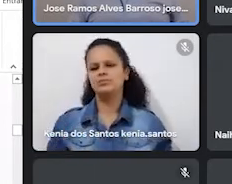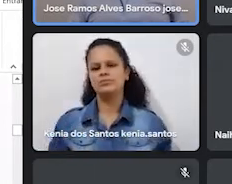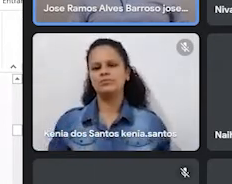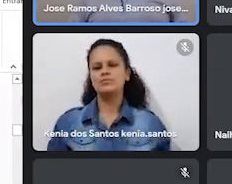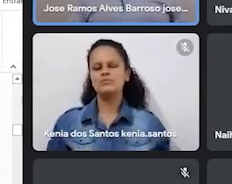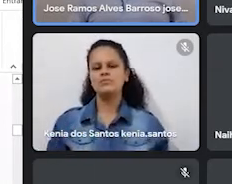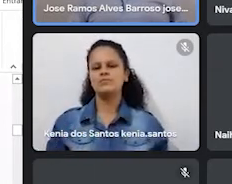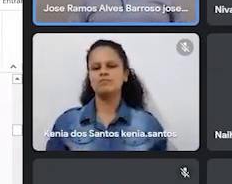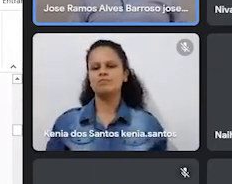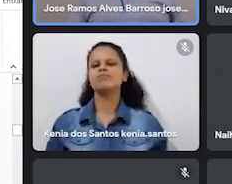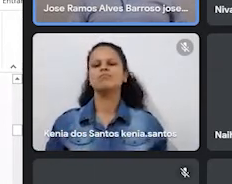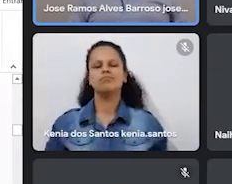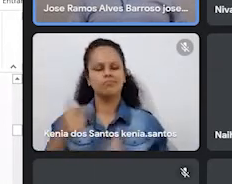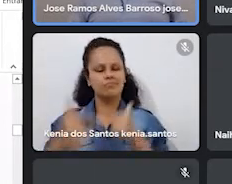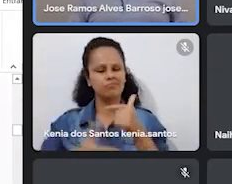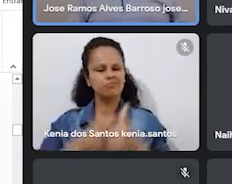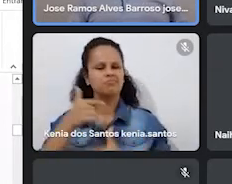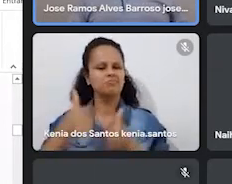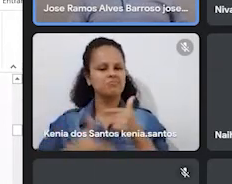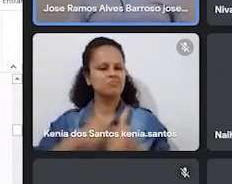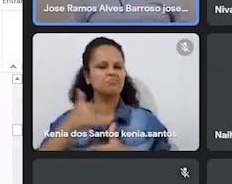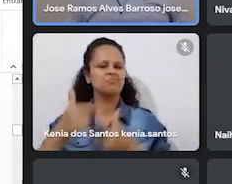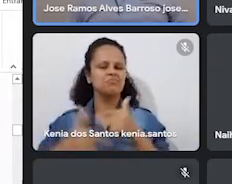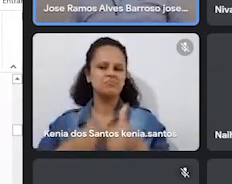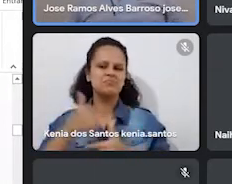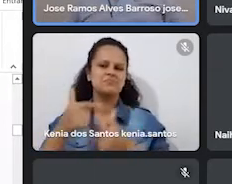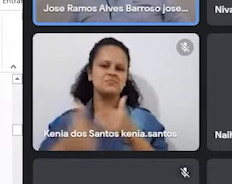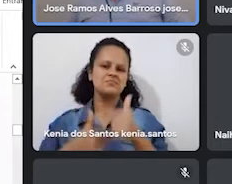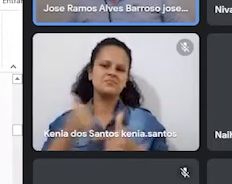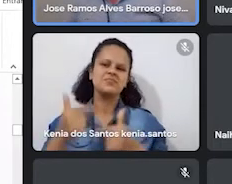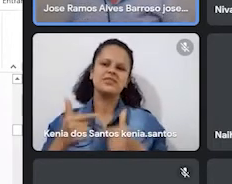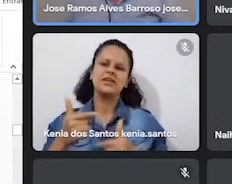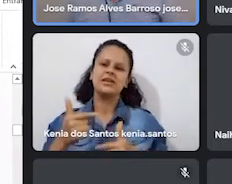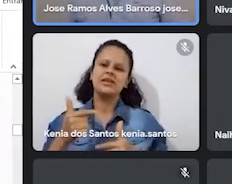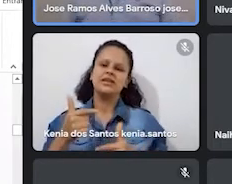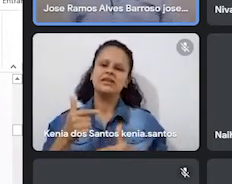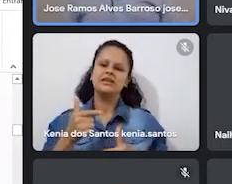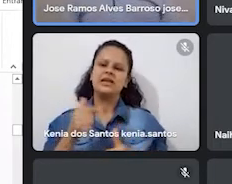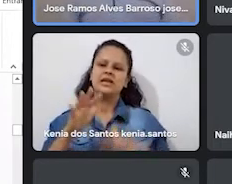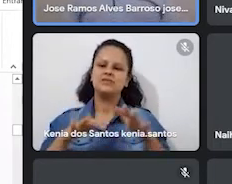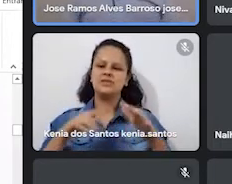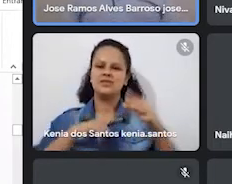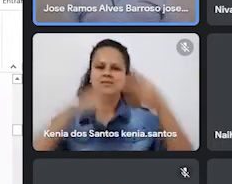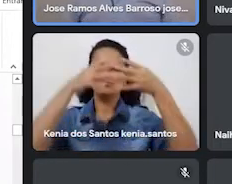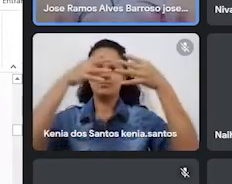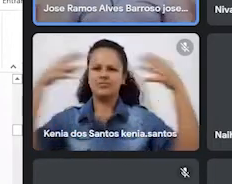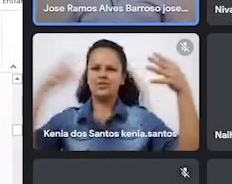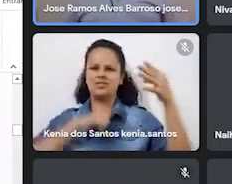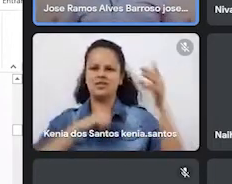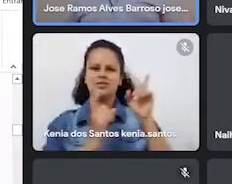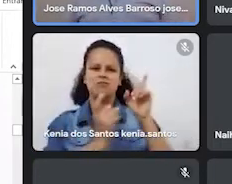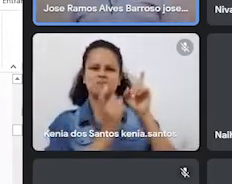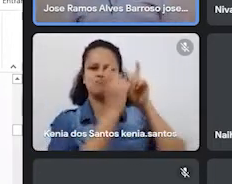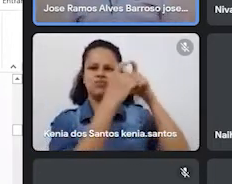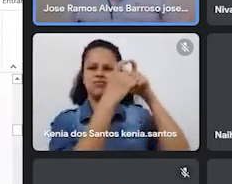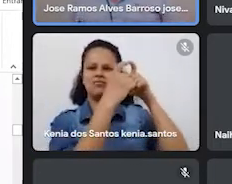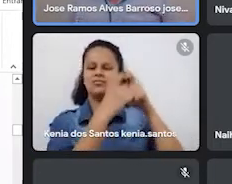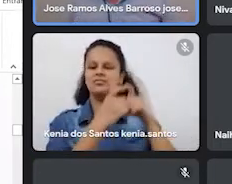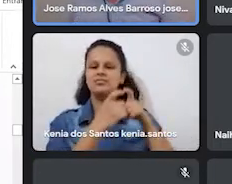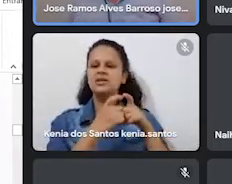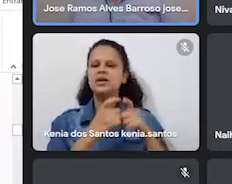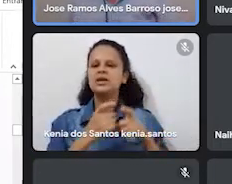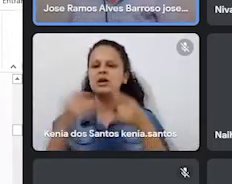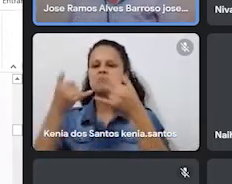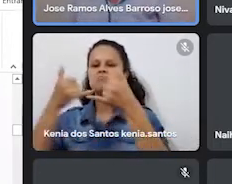Foram muitas vezes. Às vezes chegava para fechar uma chave, a gente não corria, não olhava o circuito, não. O pessoal